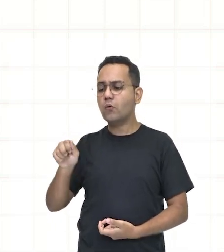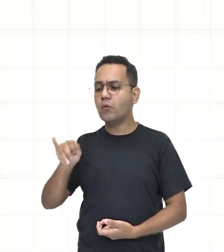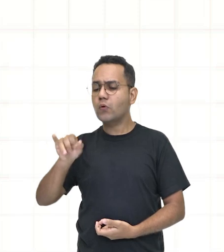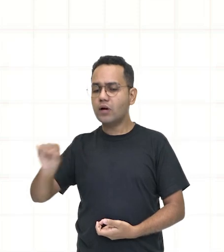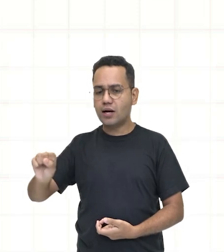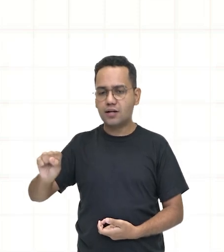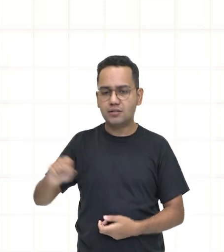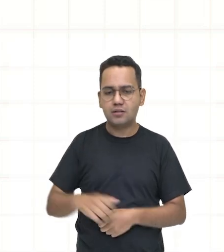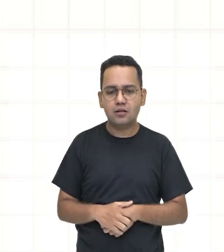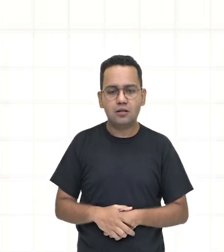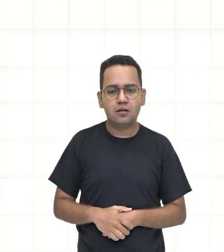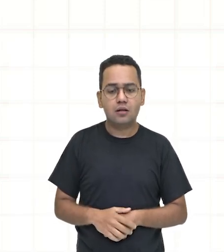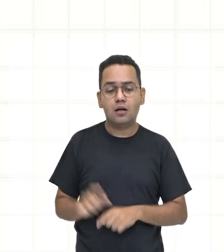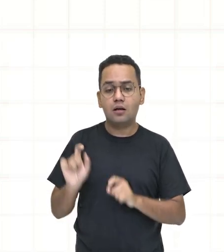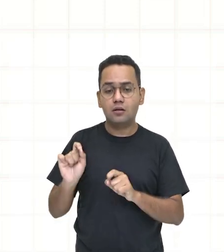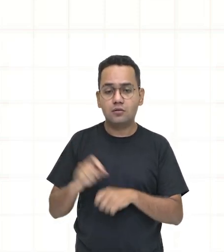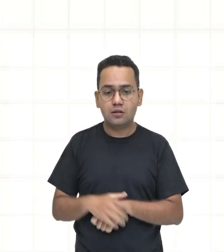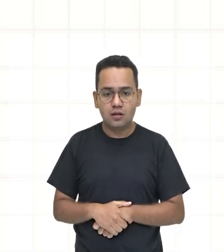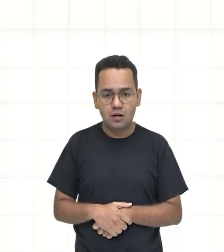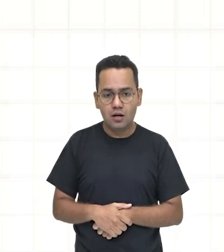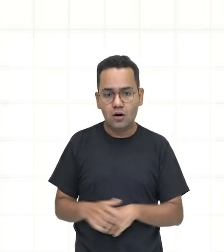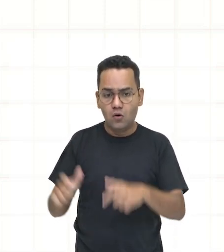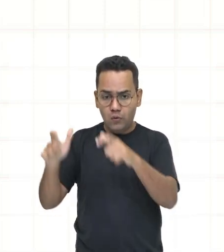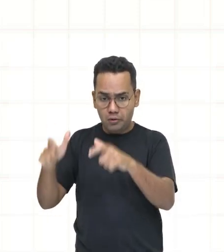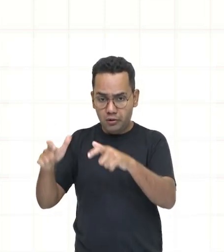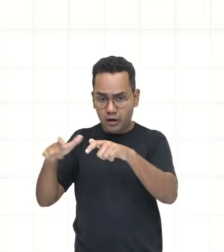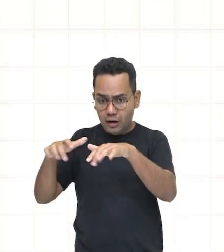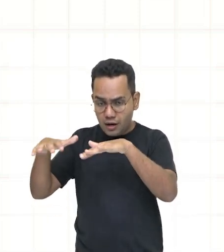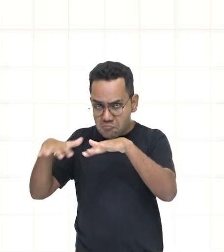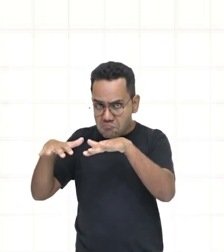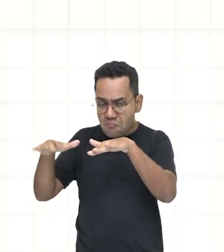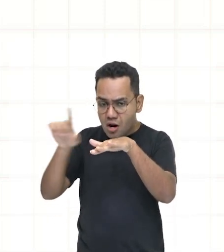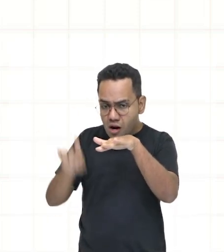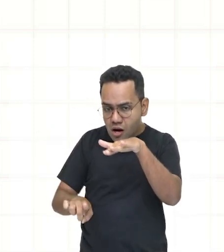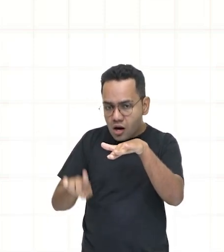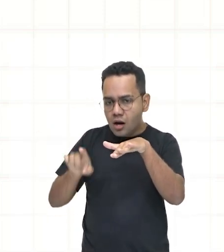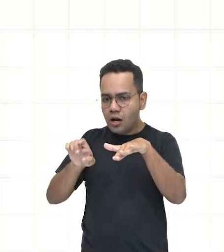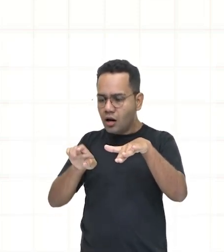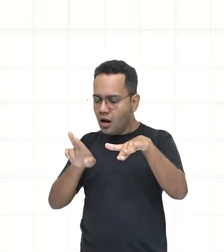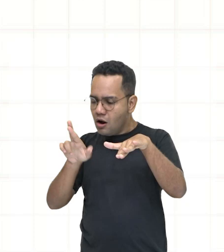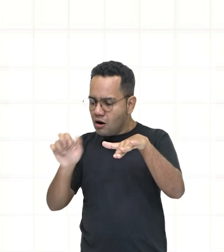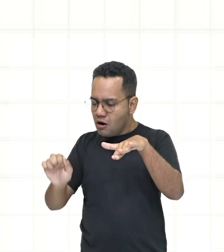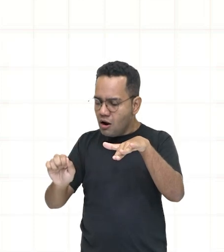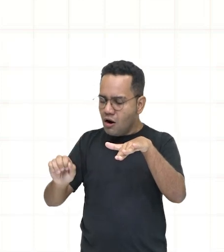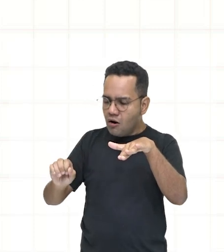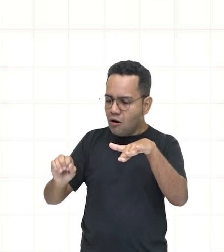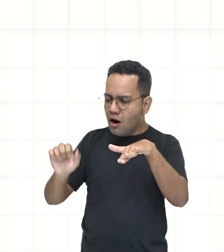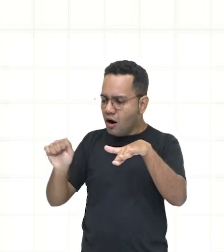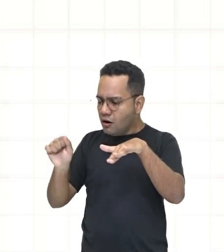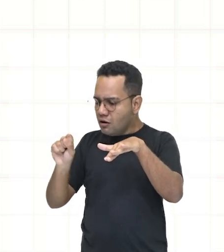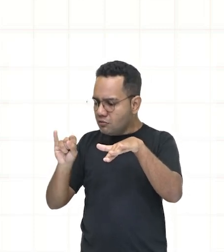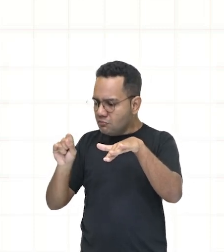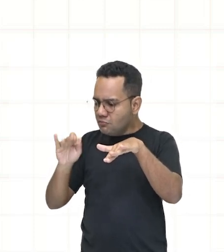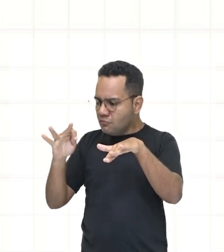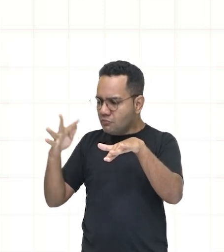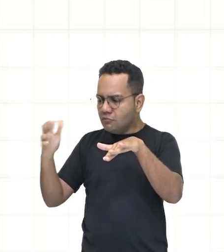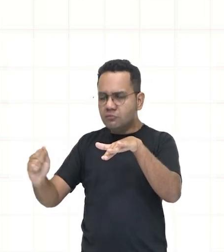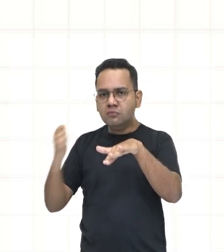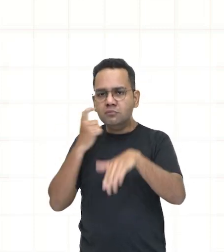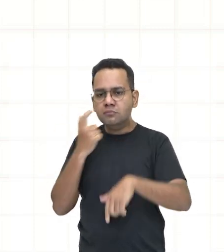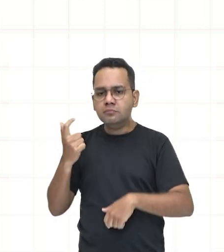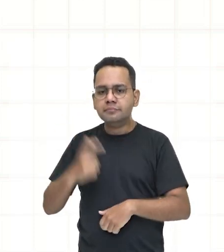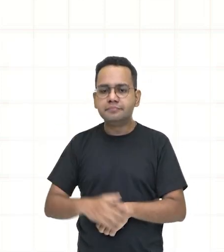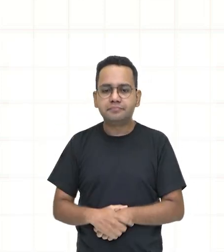a placa chamada de Euroasiática, não é isso? É essa divisão que nós estamos vendo